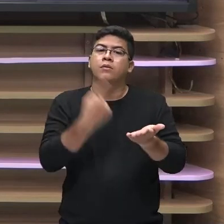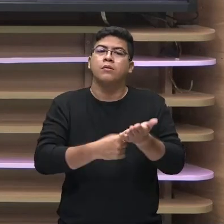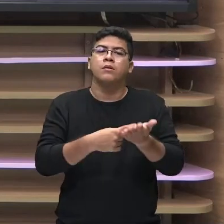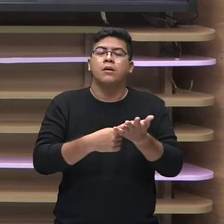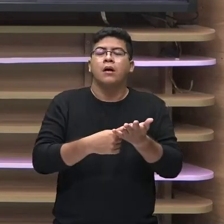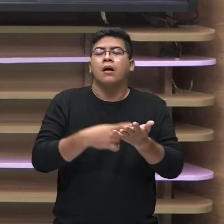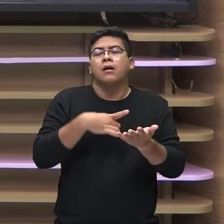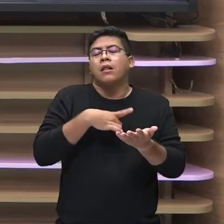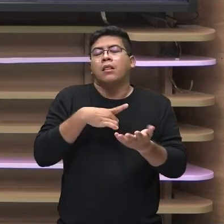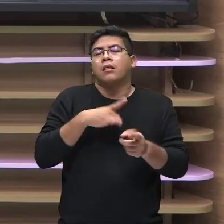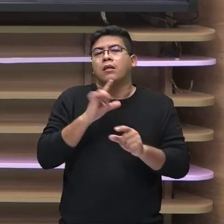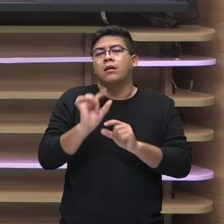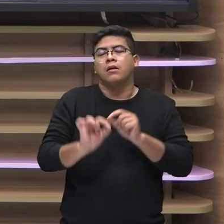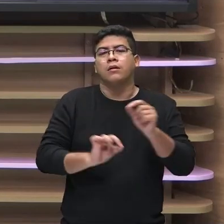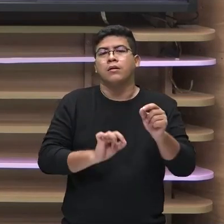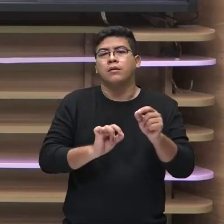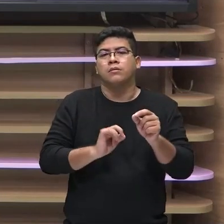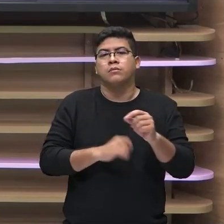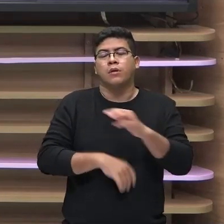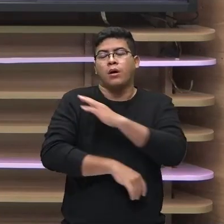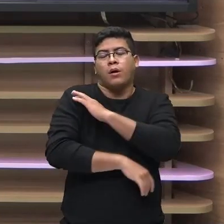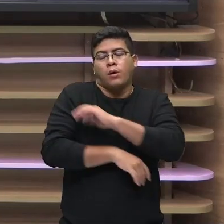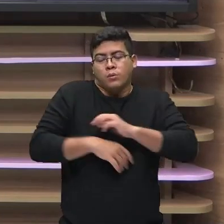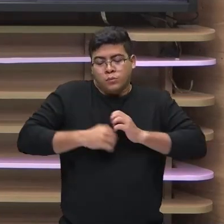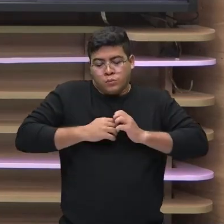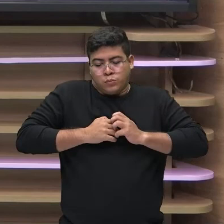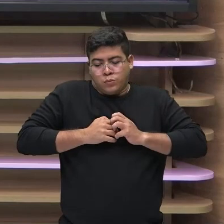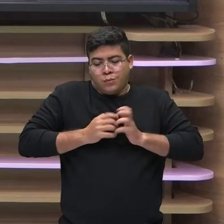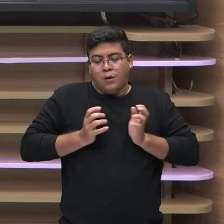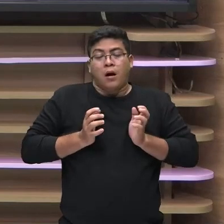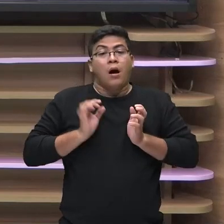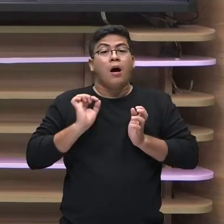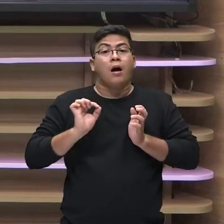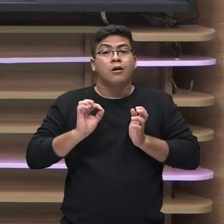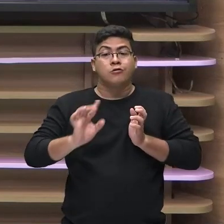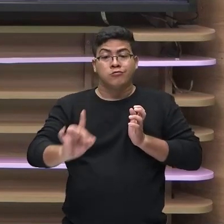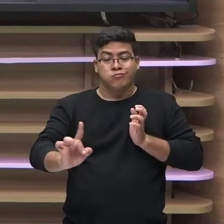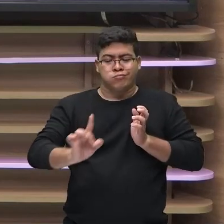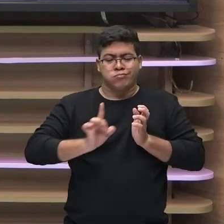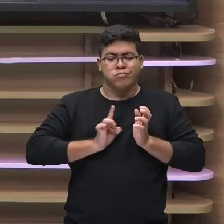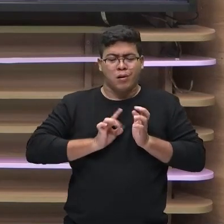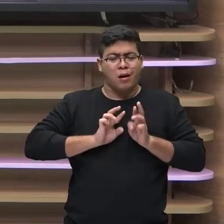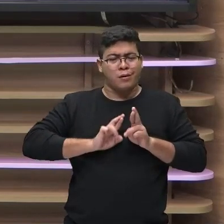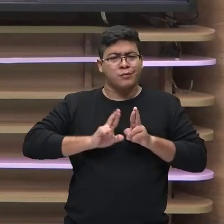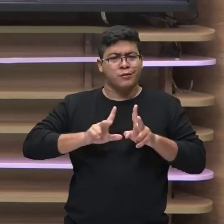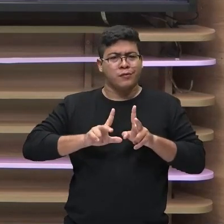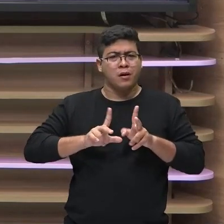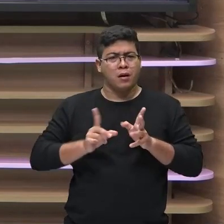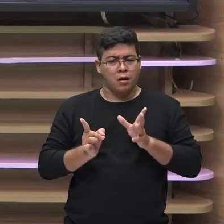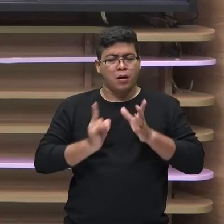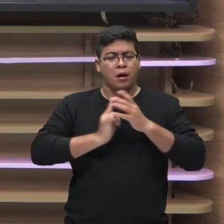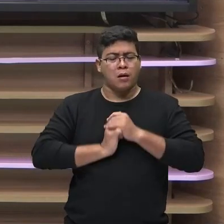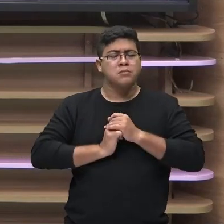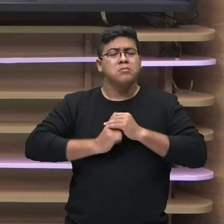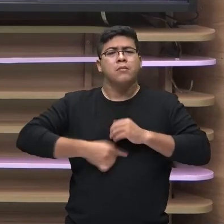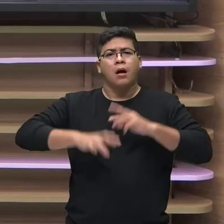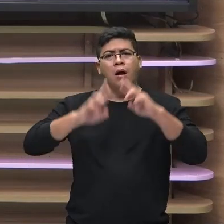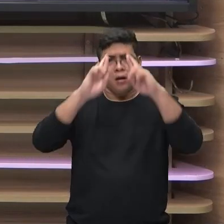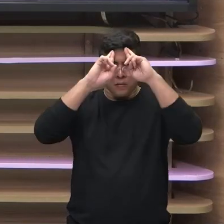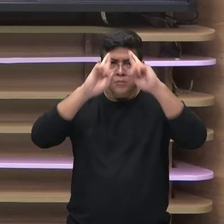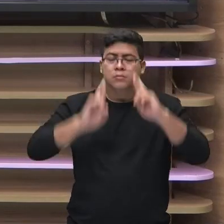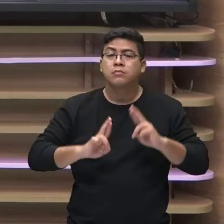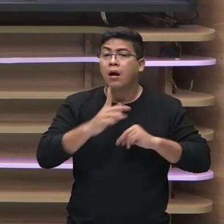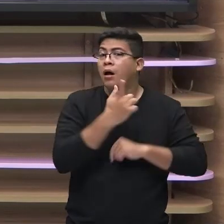termos assim os braços e o coração aberto para acolher o diferente, para respeitarmos as outras